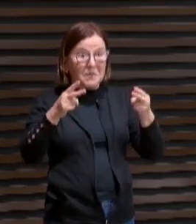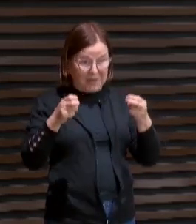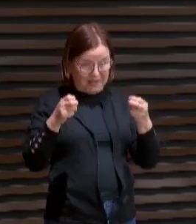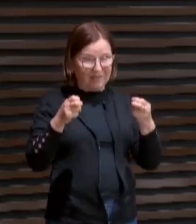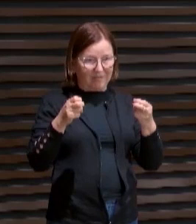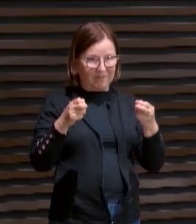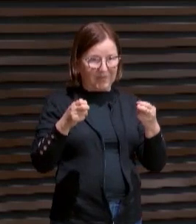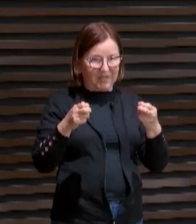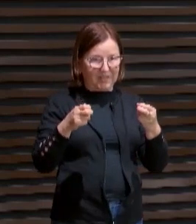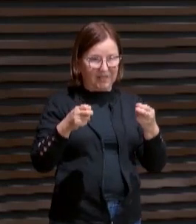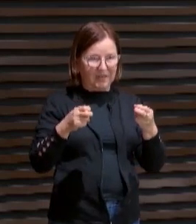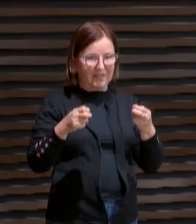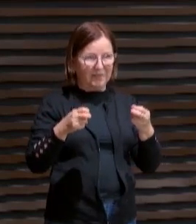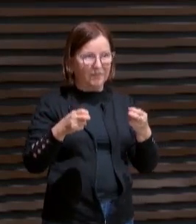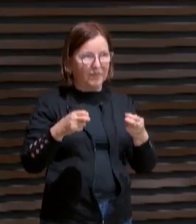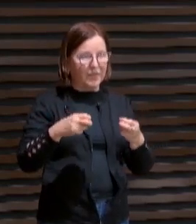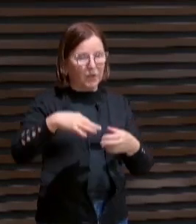sotaque do Espírito Santo.